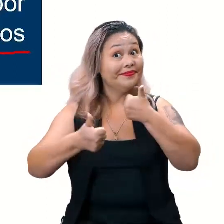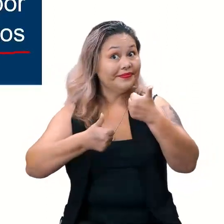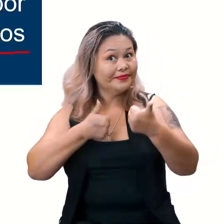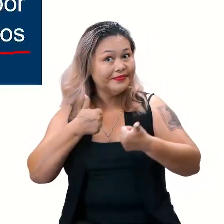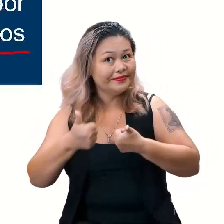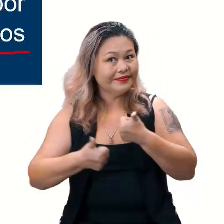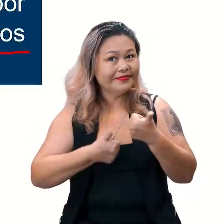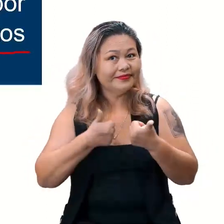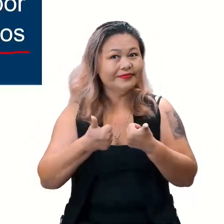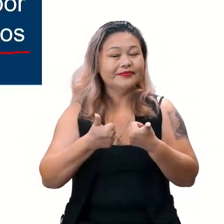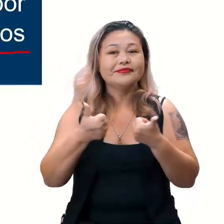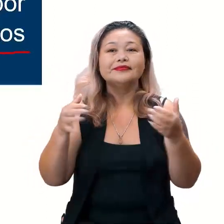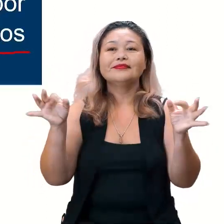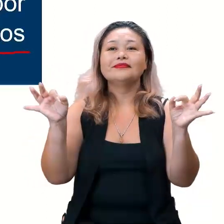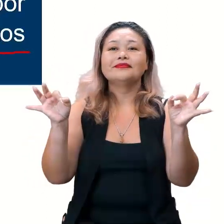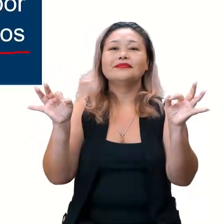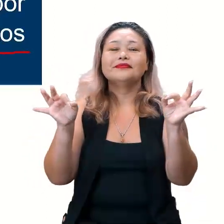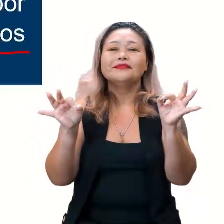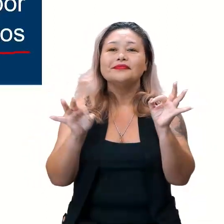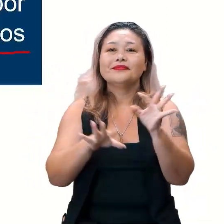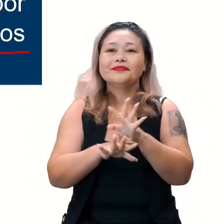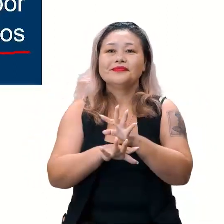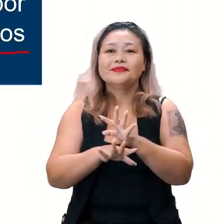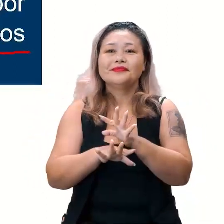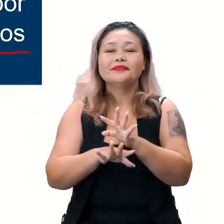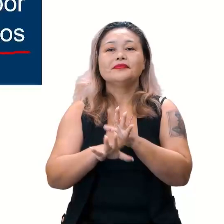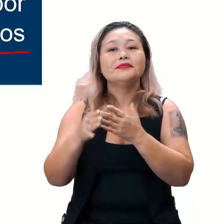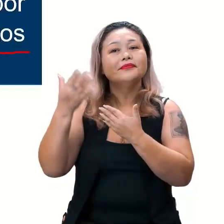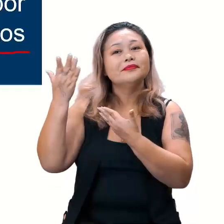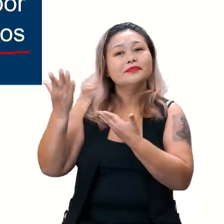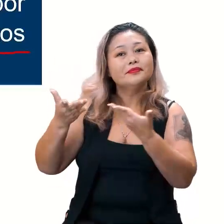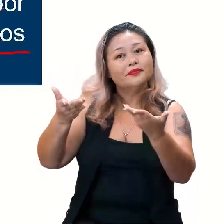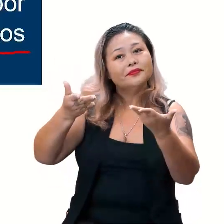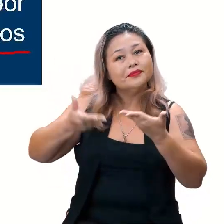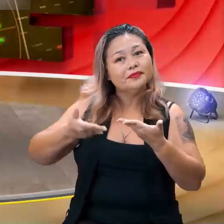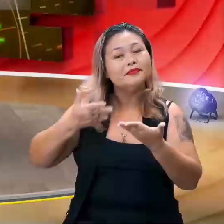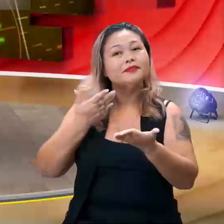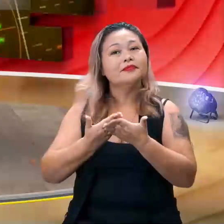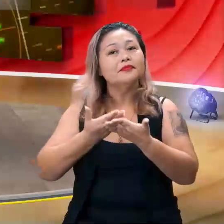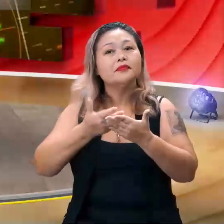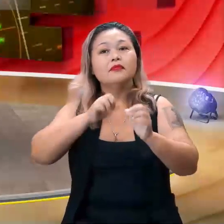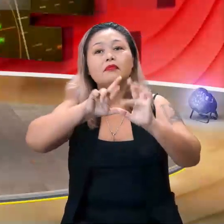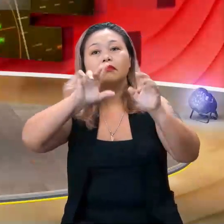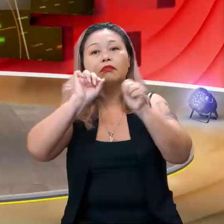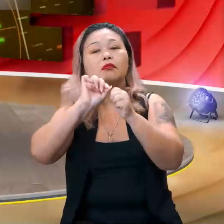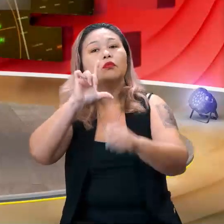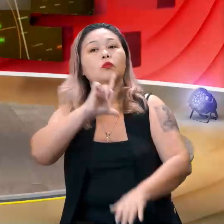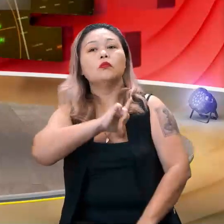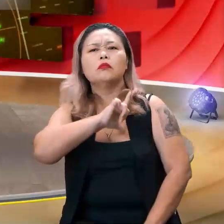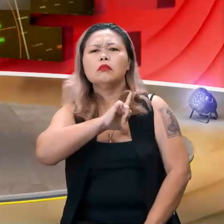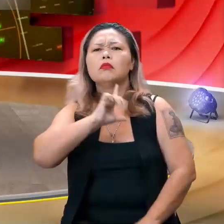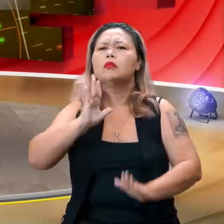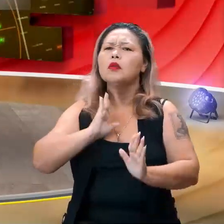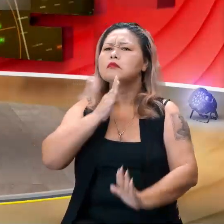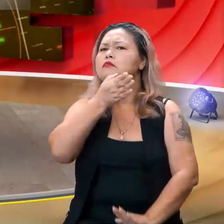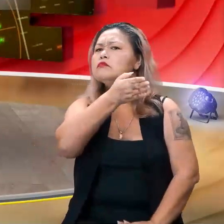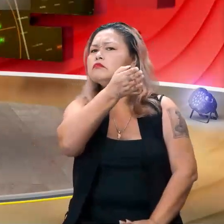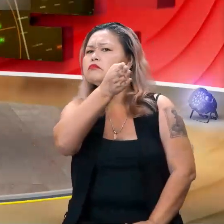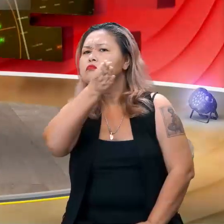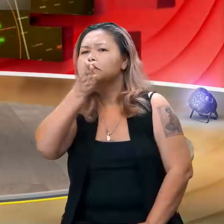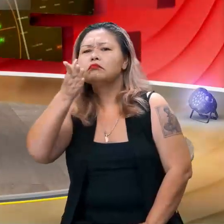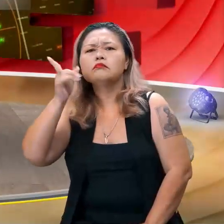para fechar a nossa boas-vindas à aula de hoje, claro que a gente tem aquele passeio, né?